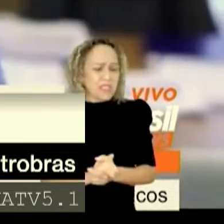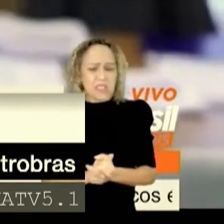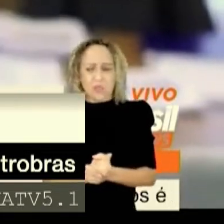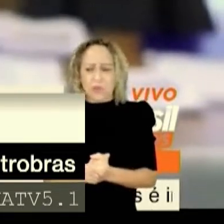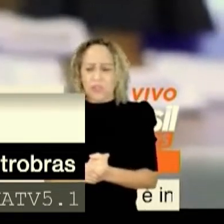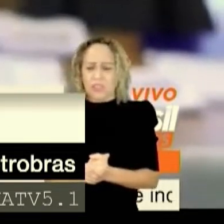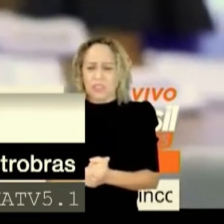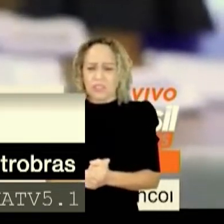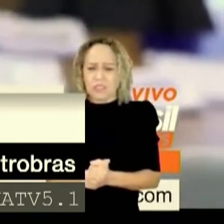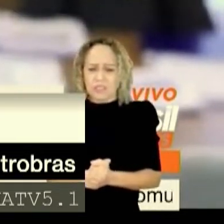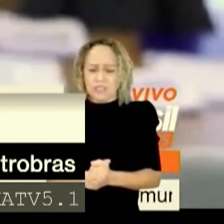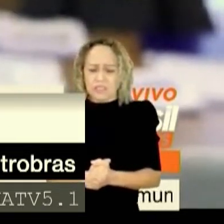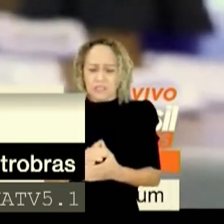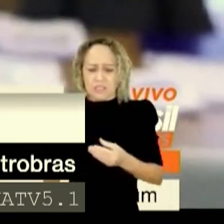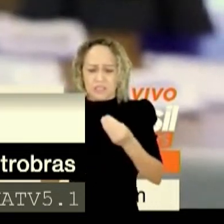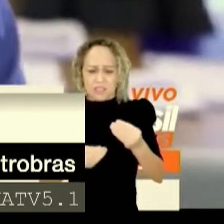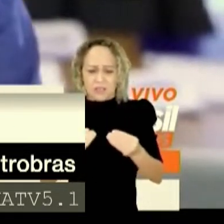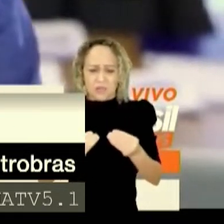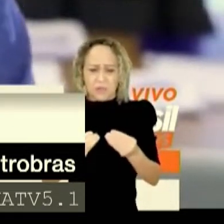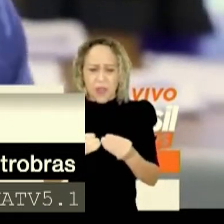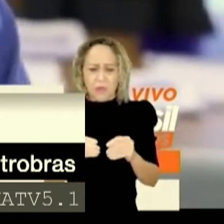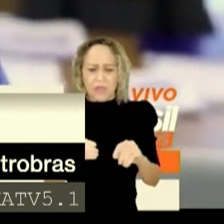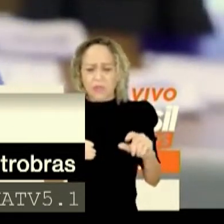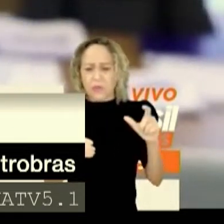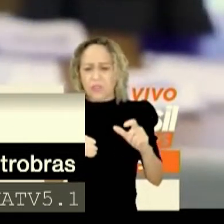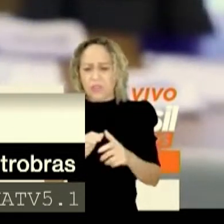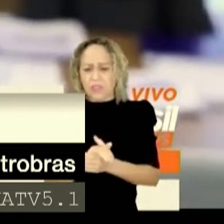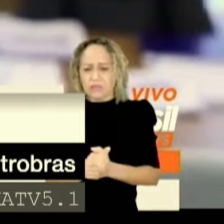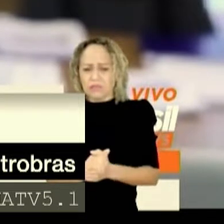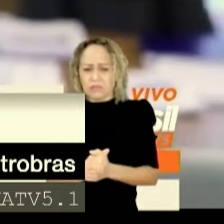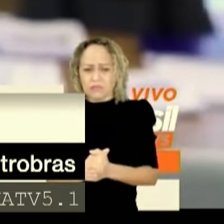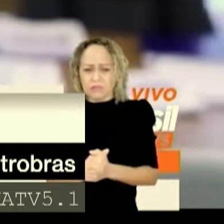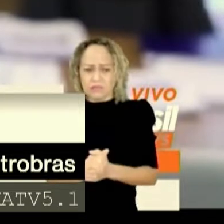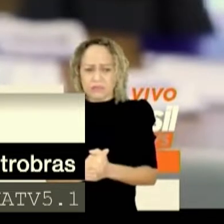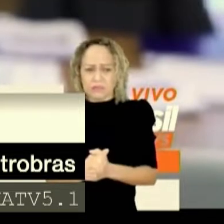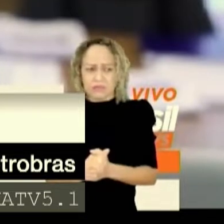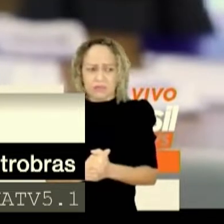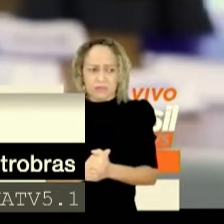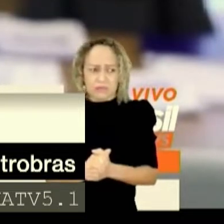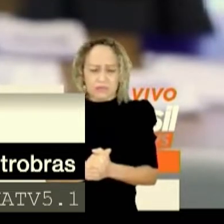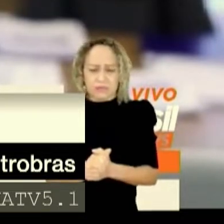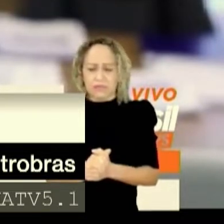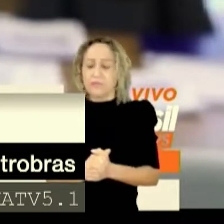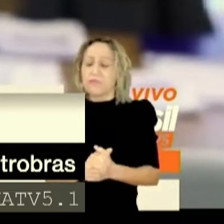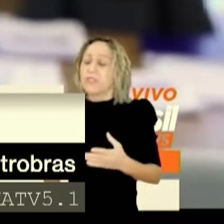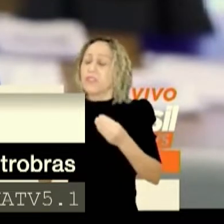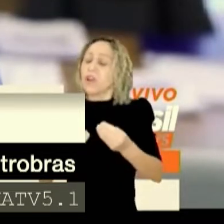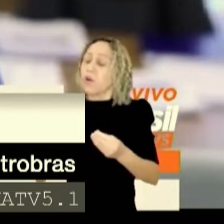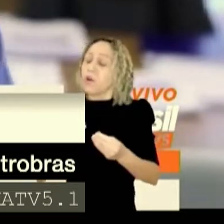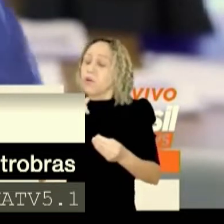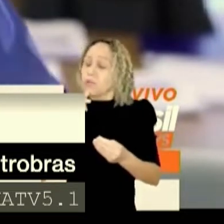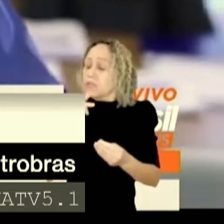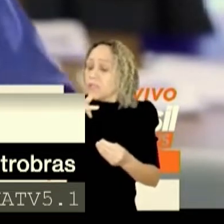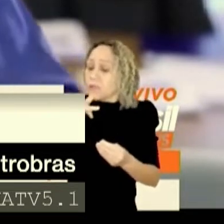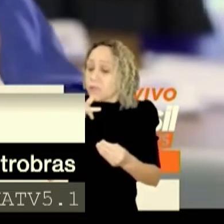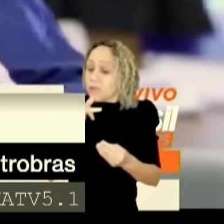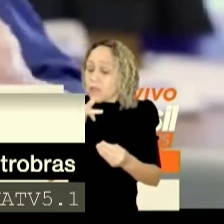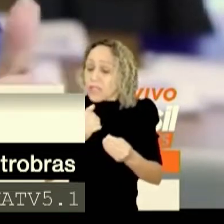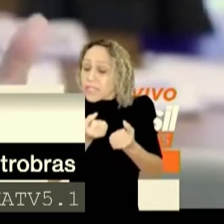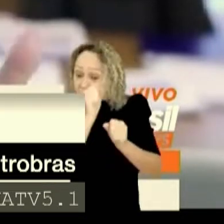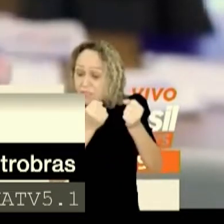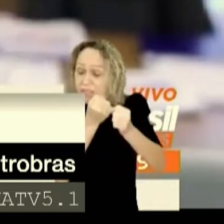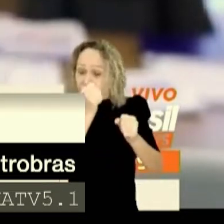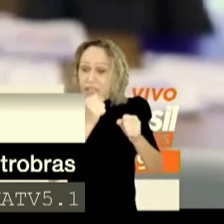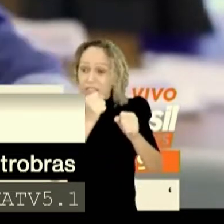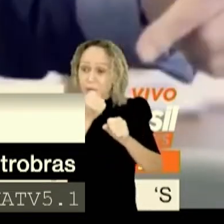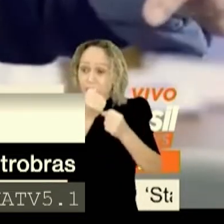traga o conselho da Petrobras e decida que o preço não será dolarizado, que nós não vamos pagar o